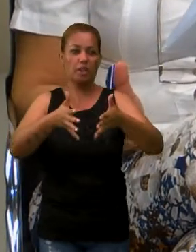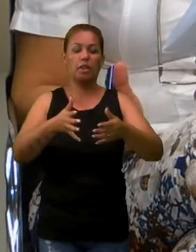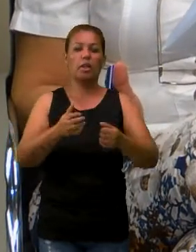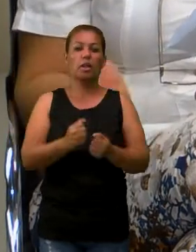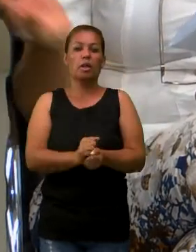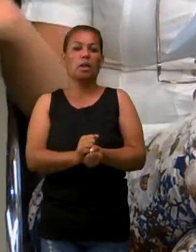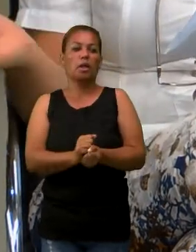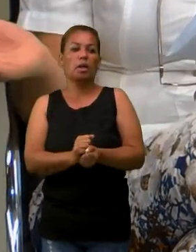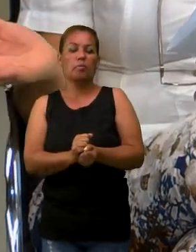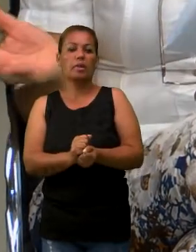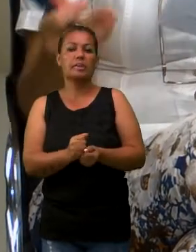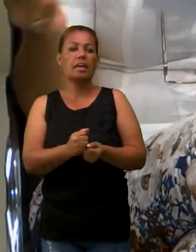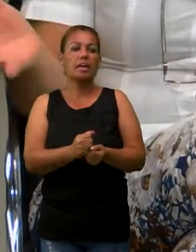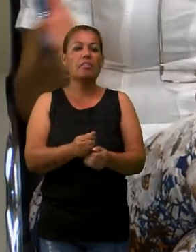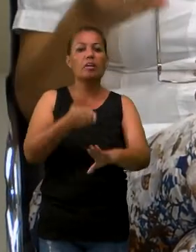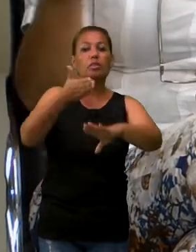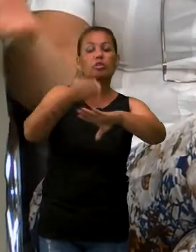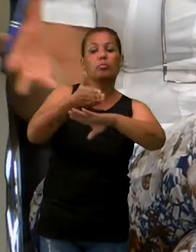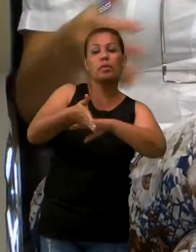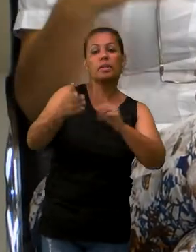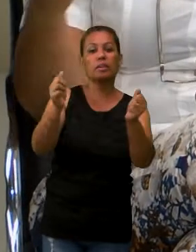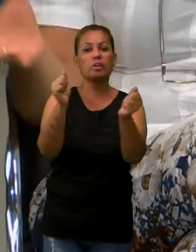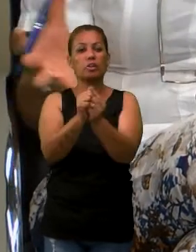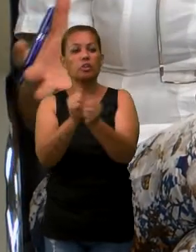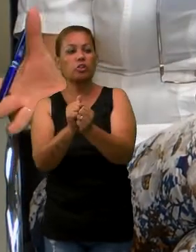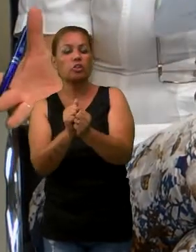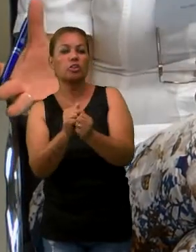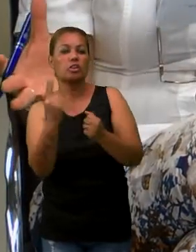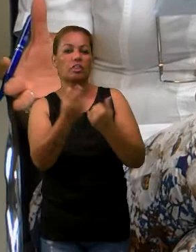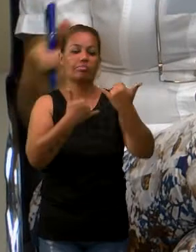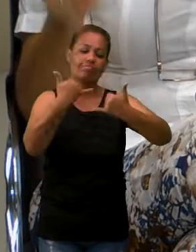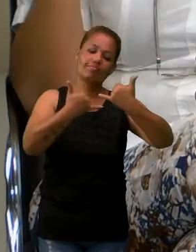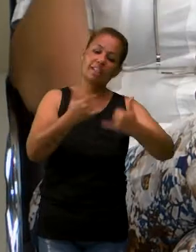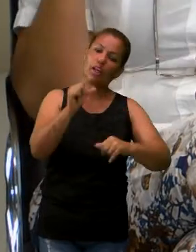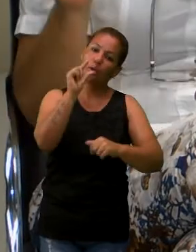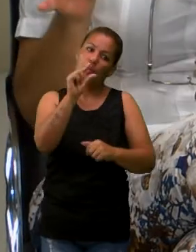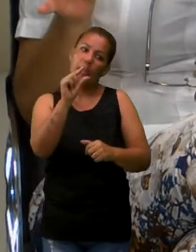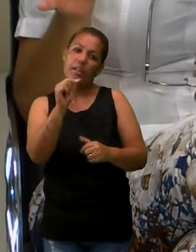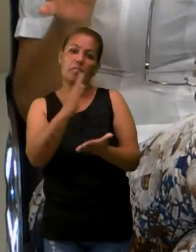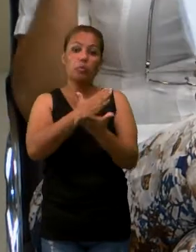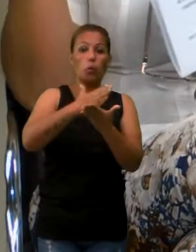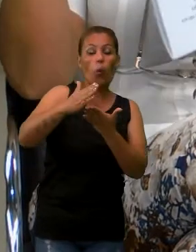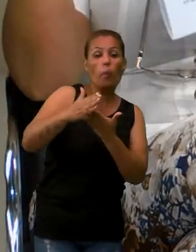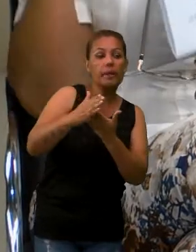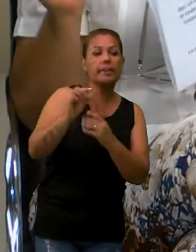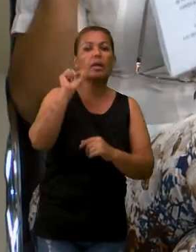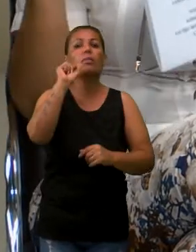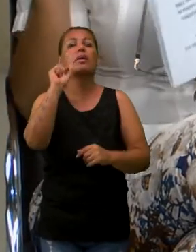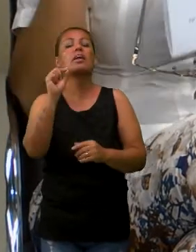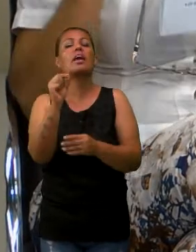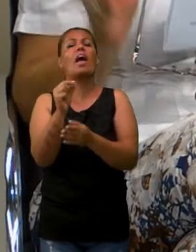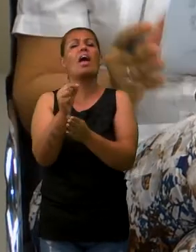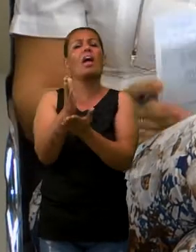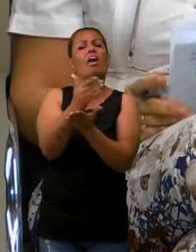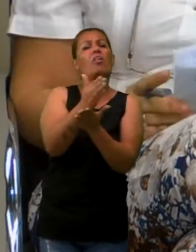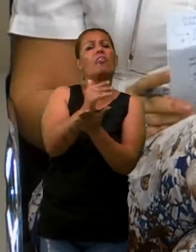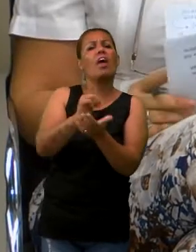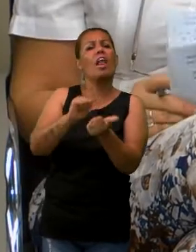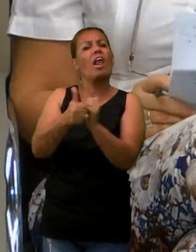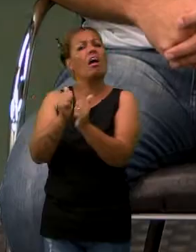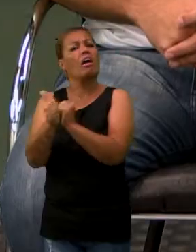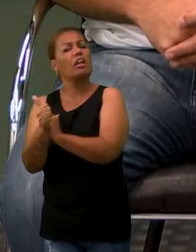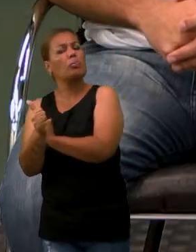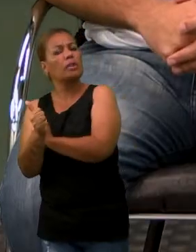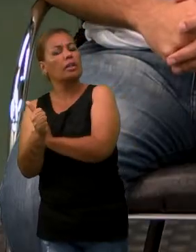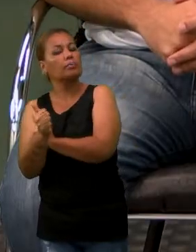e vai participar junto aqui nós vamos interagir então vamos começar o que revela adaptada na hora